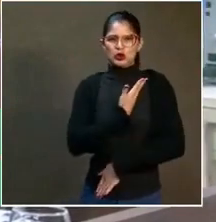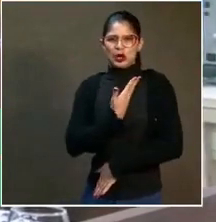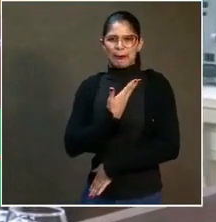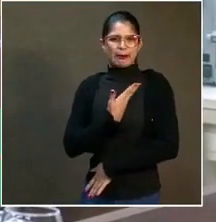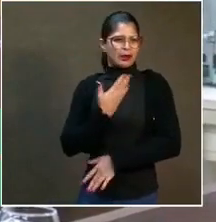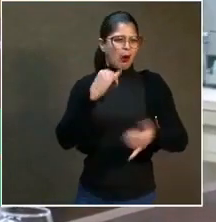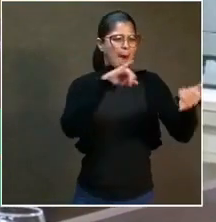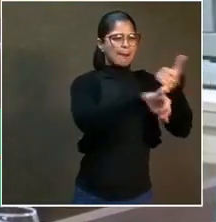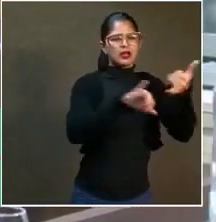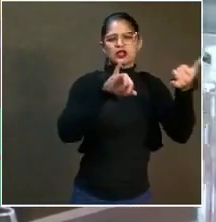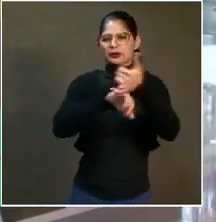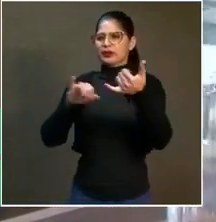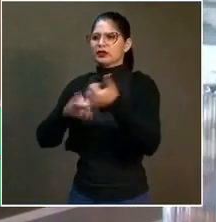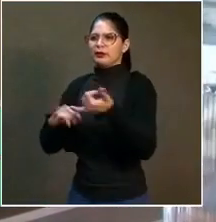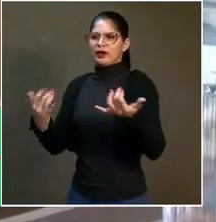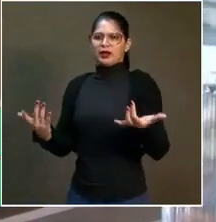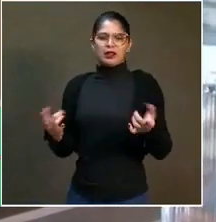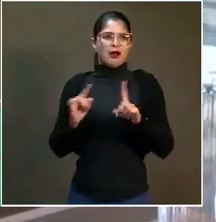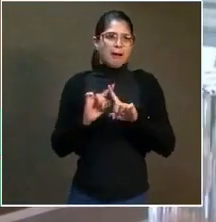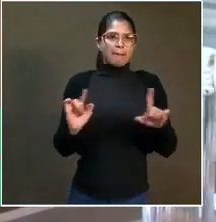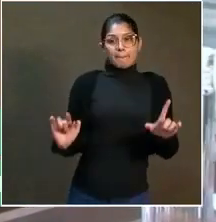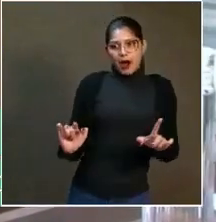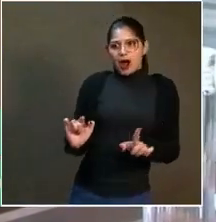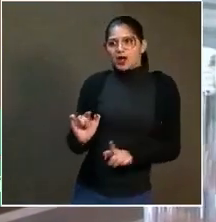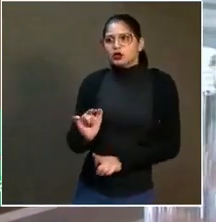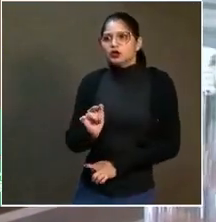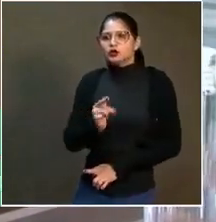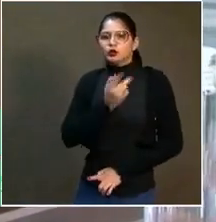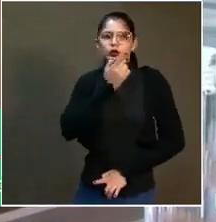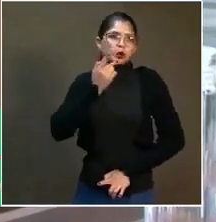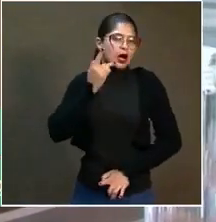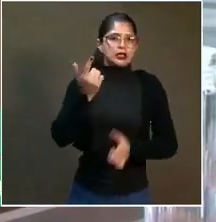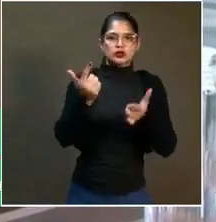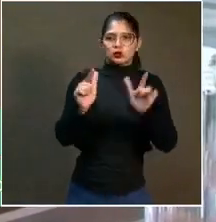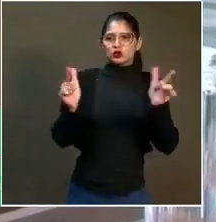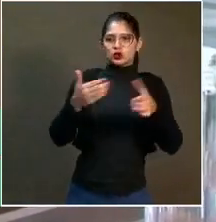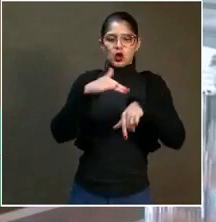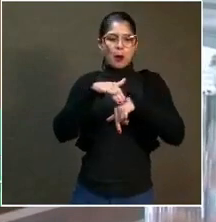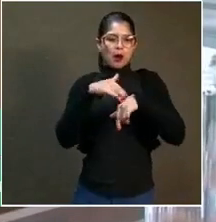Mas quem não tinha conversa boa para conversar era o Cássio.